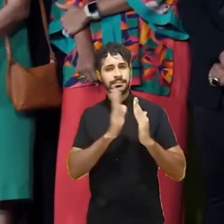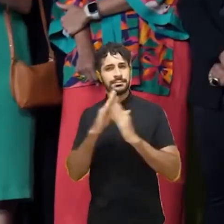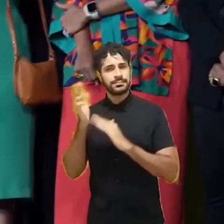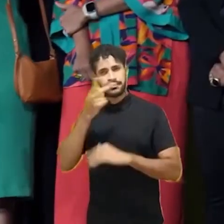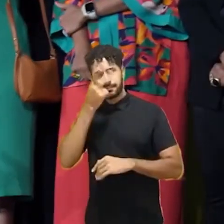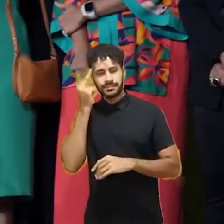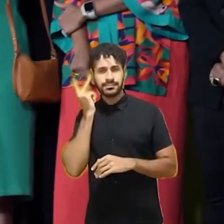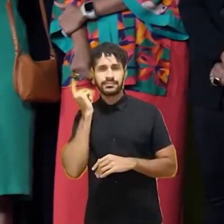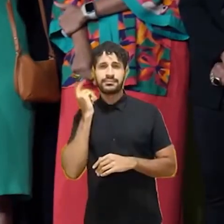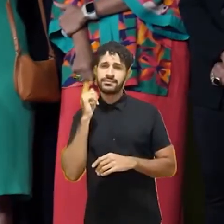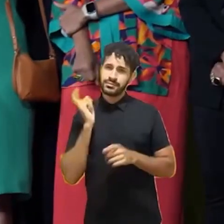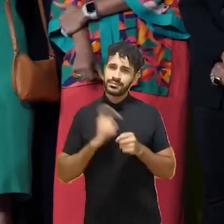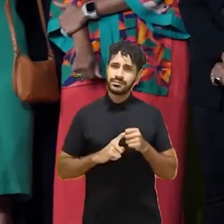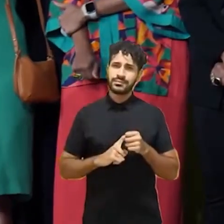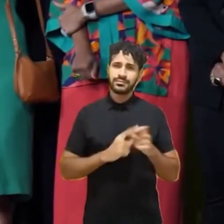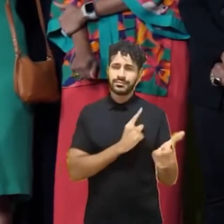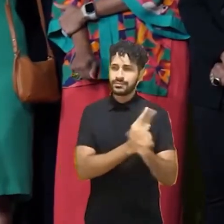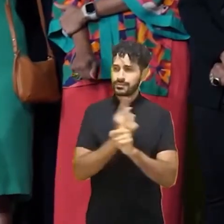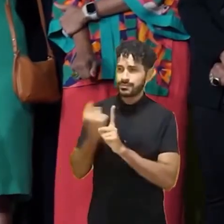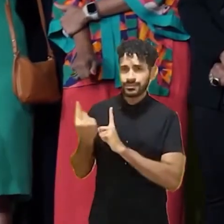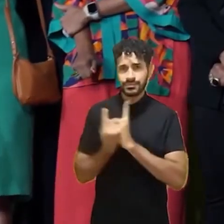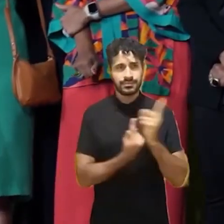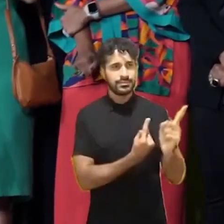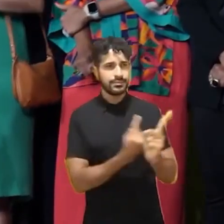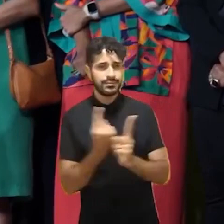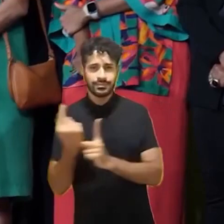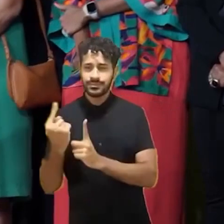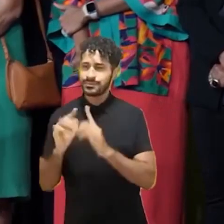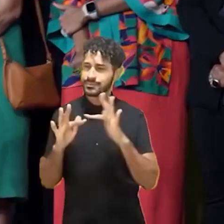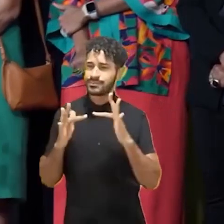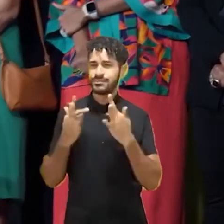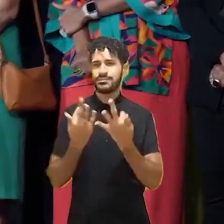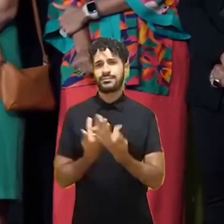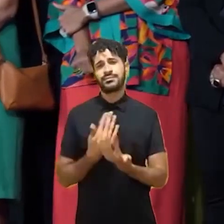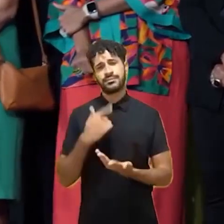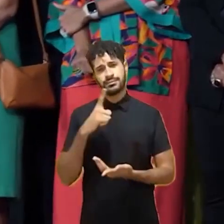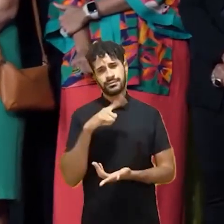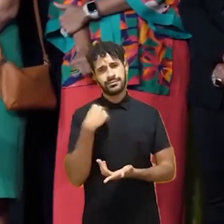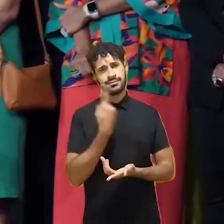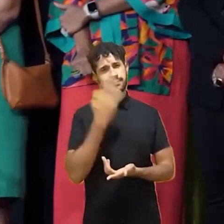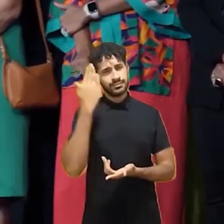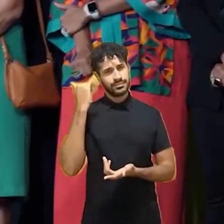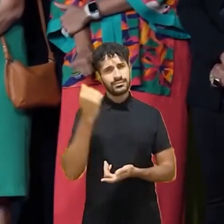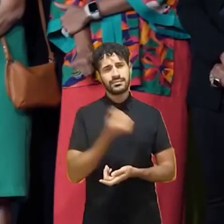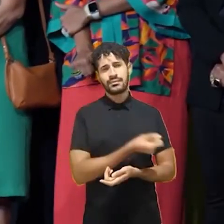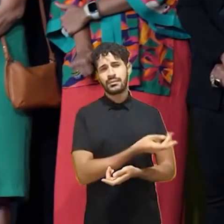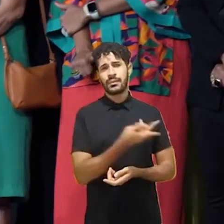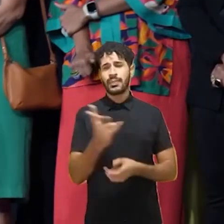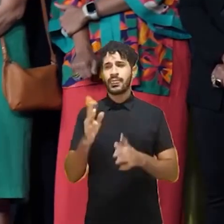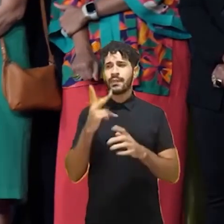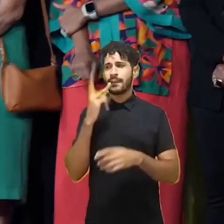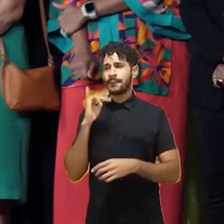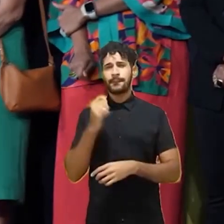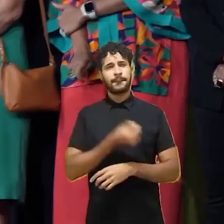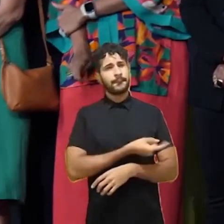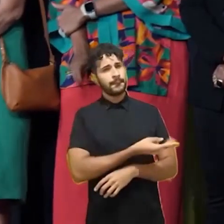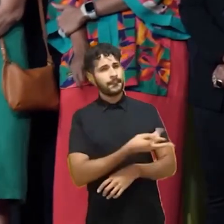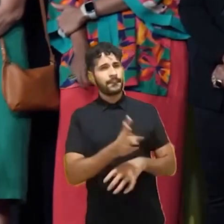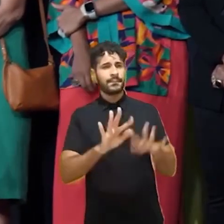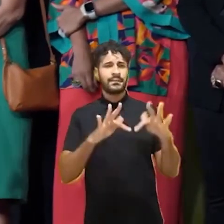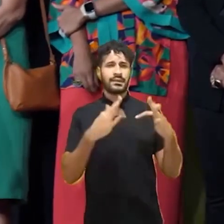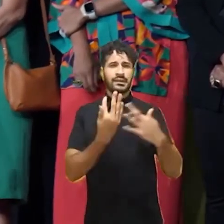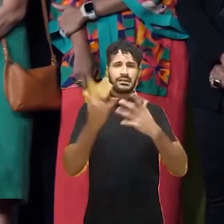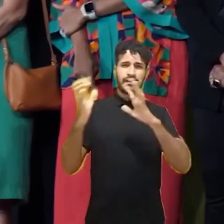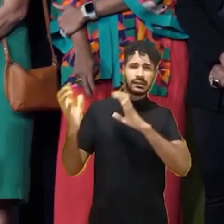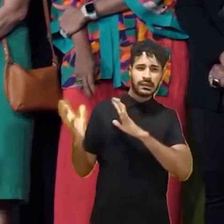que as pessoas volte a se encontrar entre famílias nós sabemos quantos pais quanta famílias brigaram